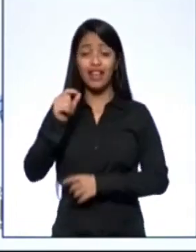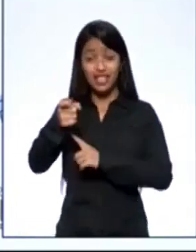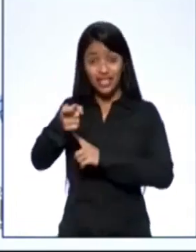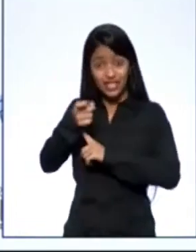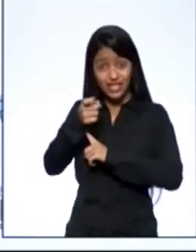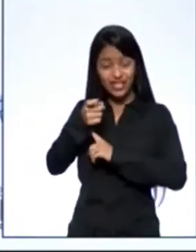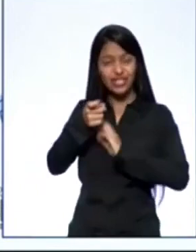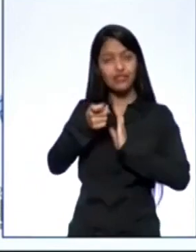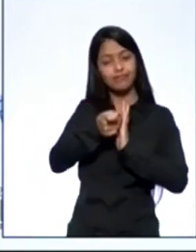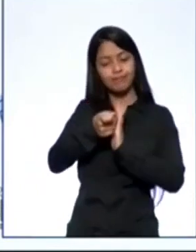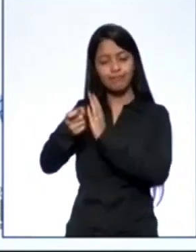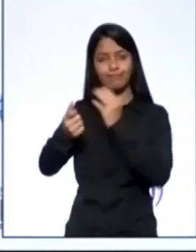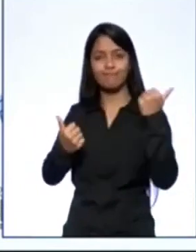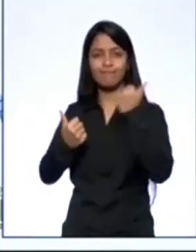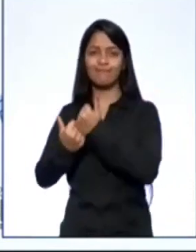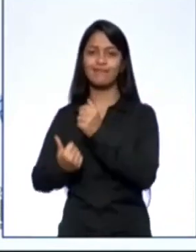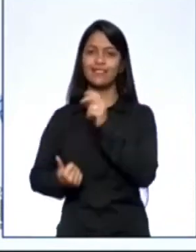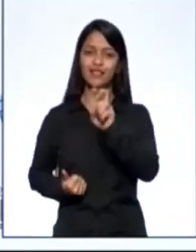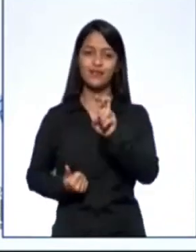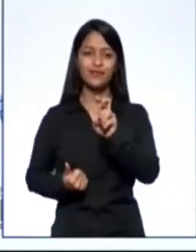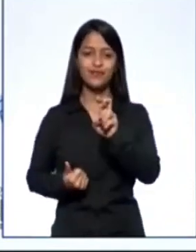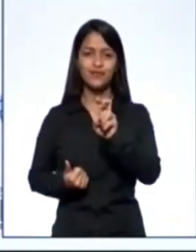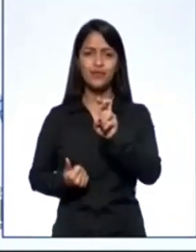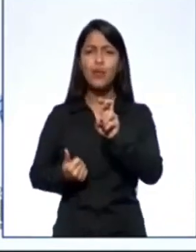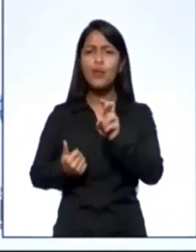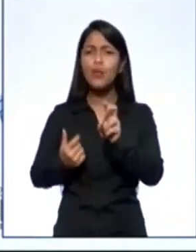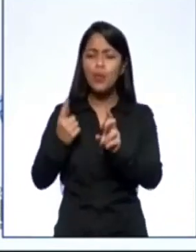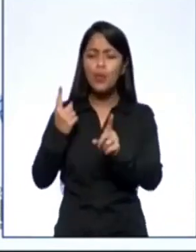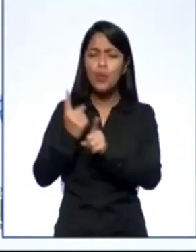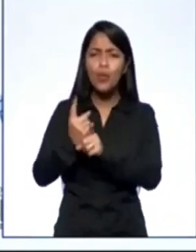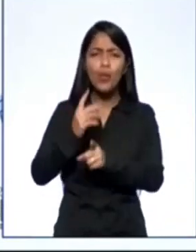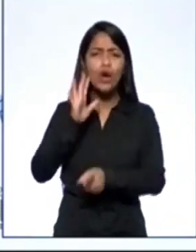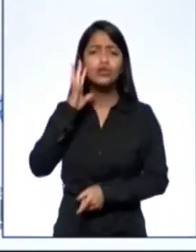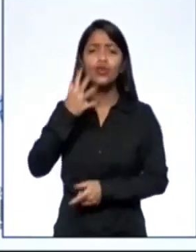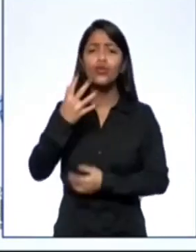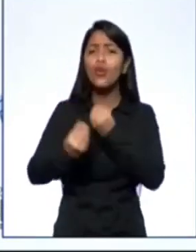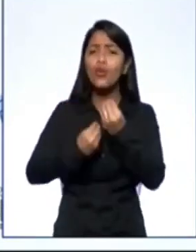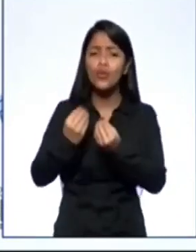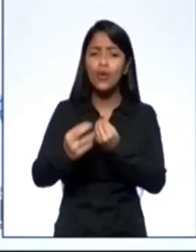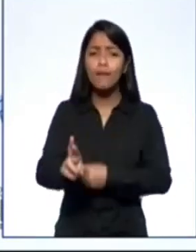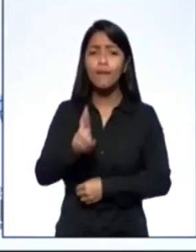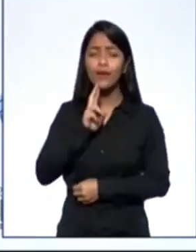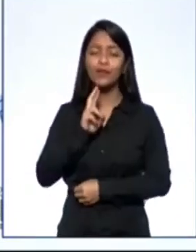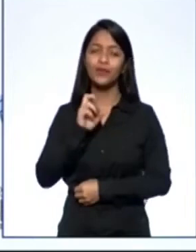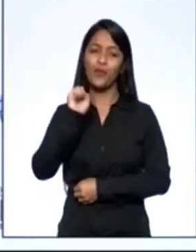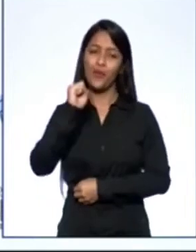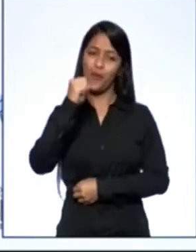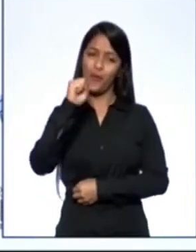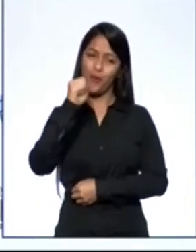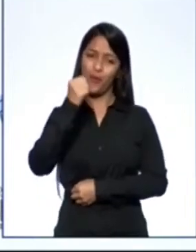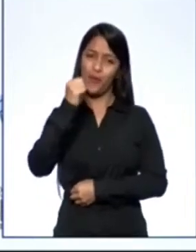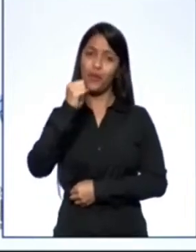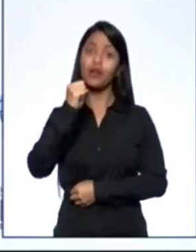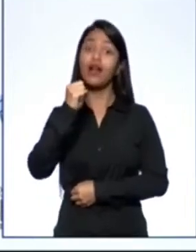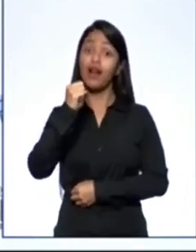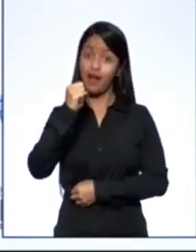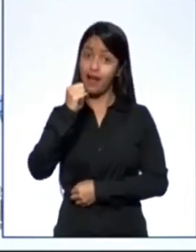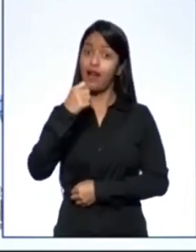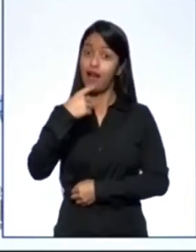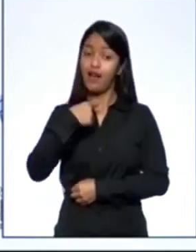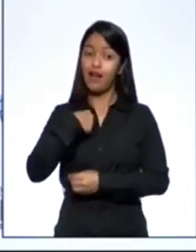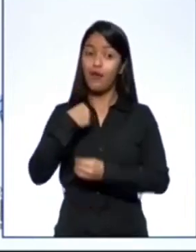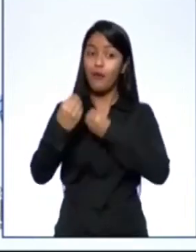X por cinco quanto vai dar um leve de cinco o que vai dar oito aí você vai lá e marco para ordenado